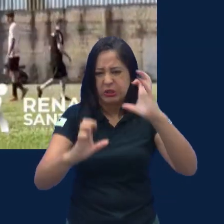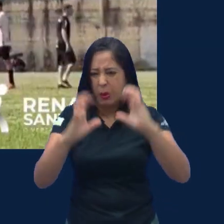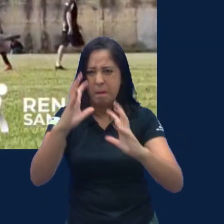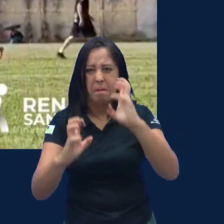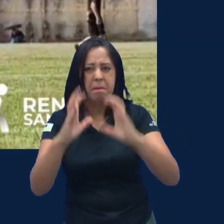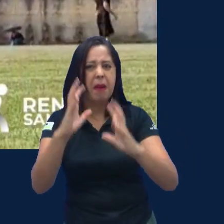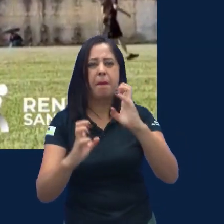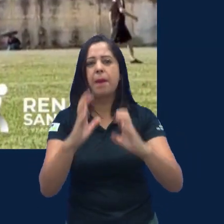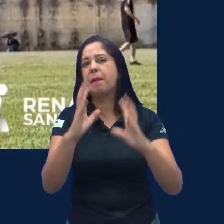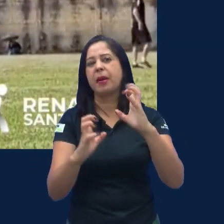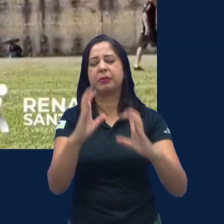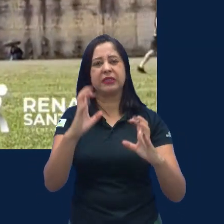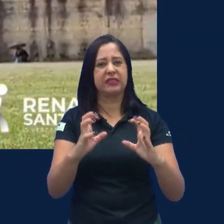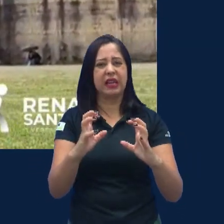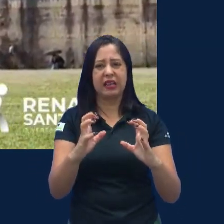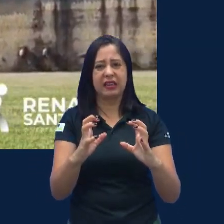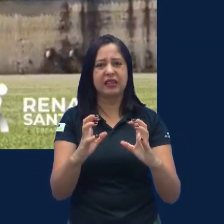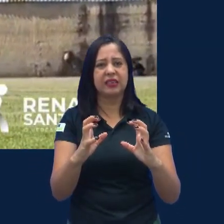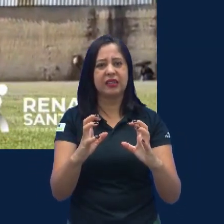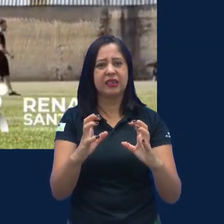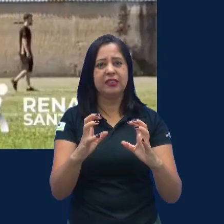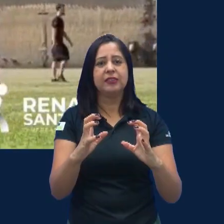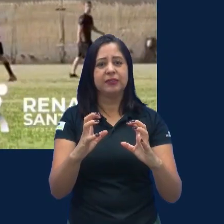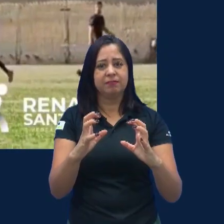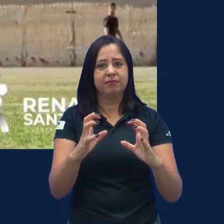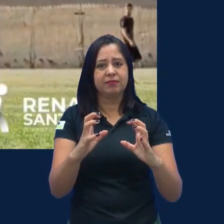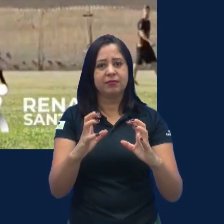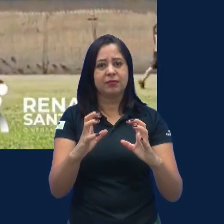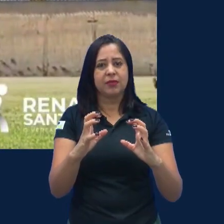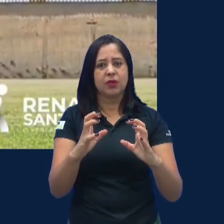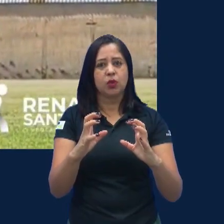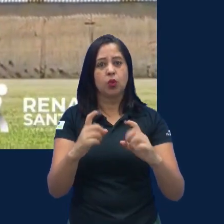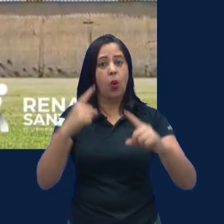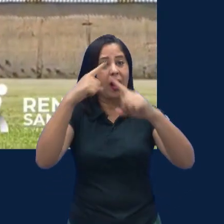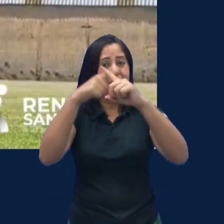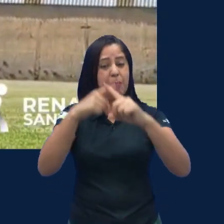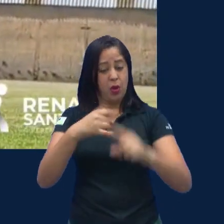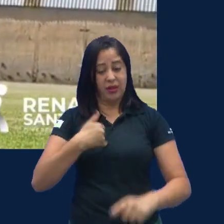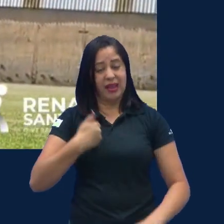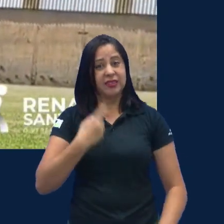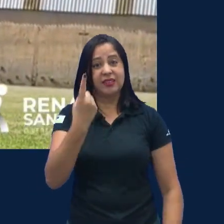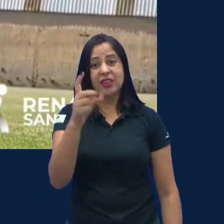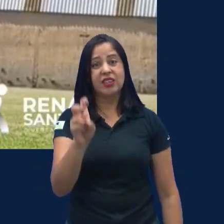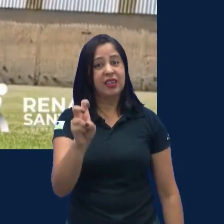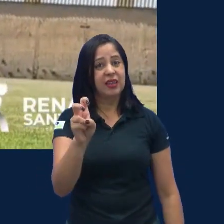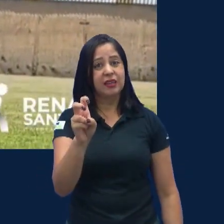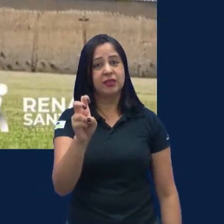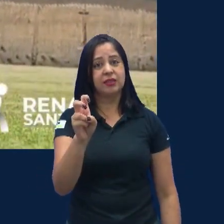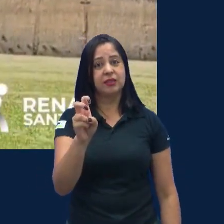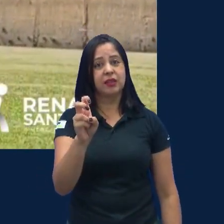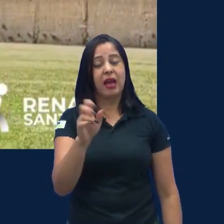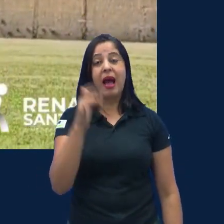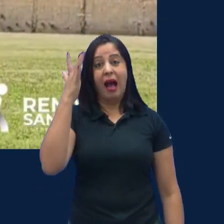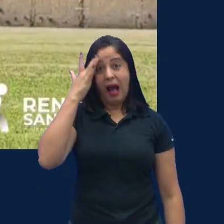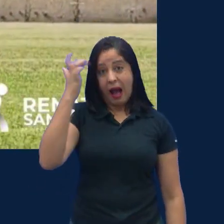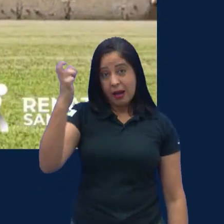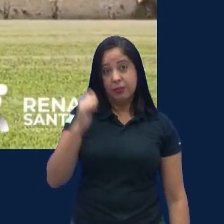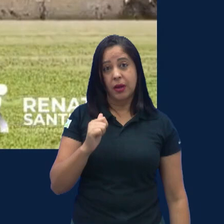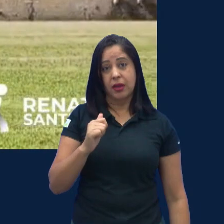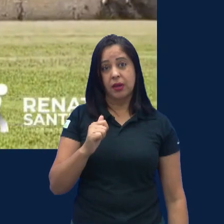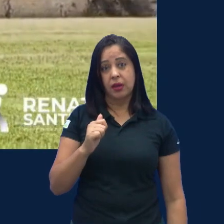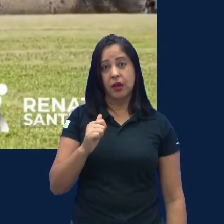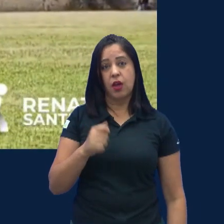coisa horrorosa que aconteceu hoje no campeonato de sub-15. Olha que absurdo. A partir de amanhã, eu vou